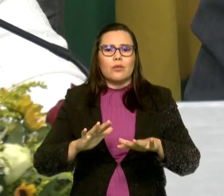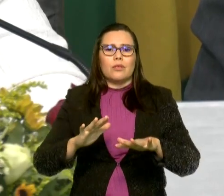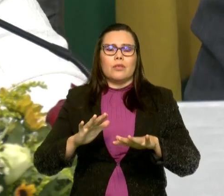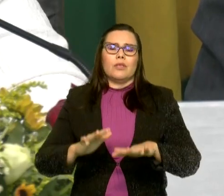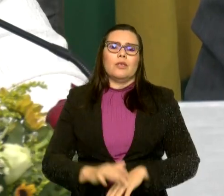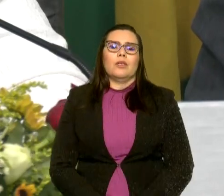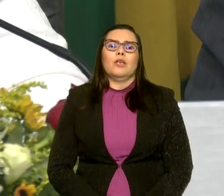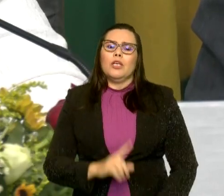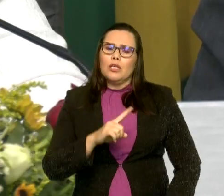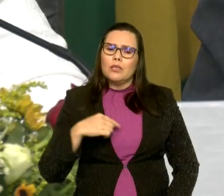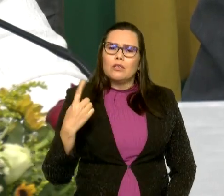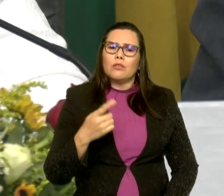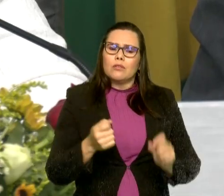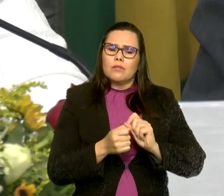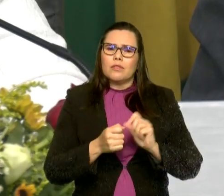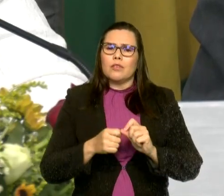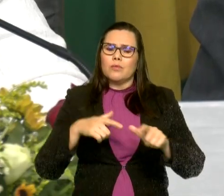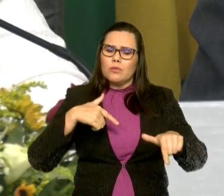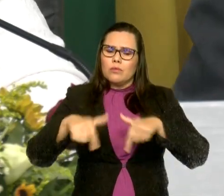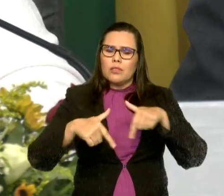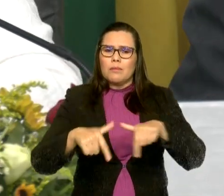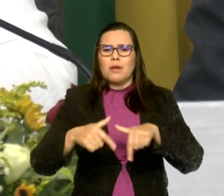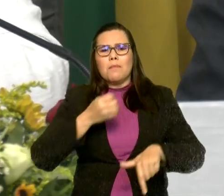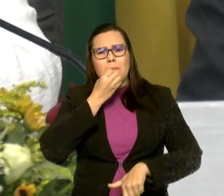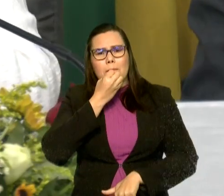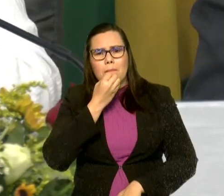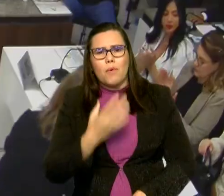grande trabalho aqui hoje. Muito obrigada.